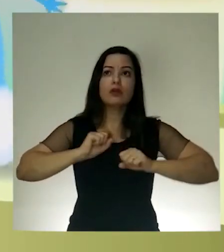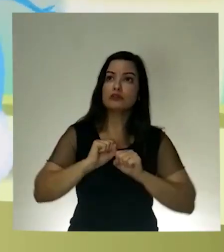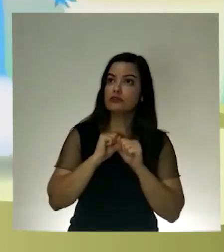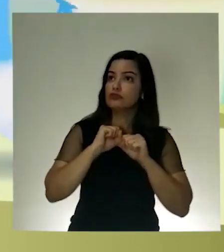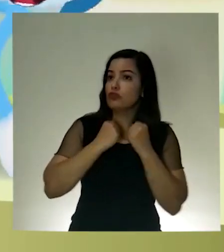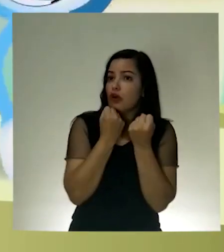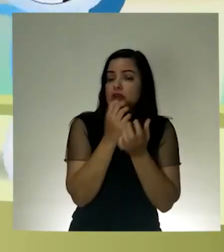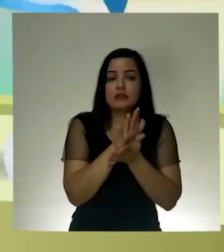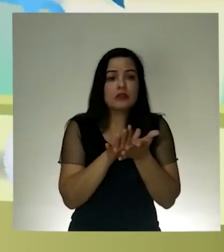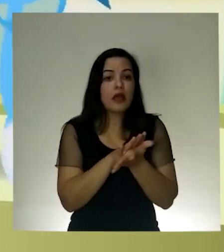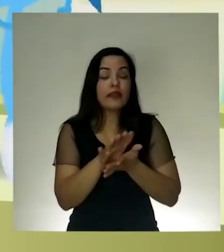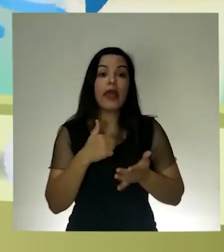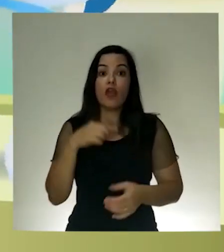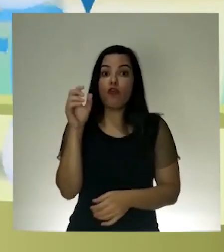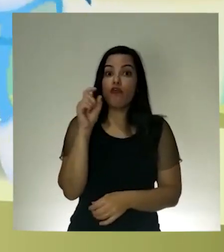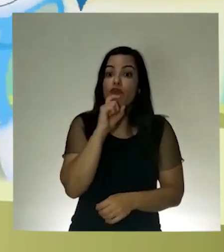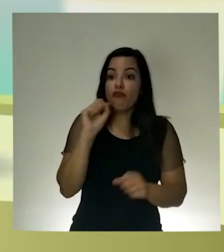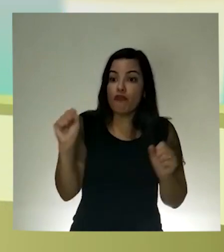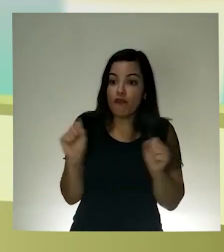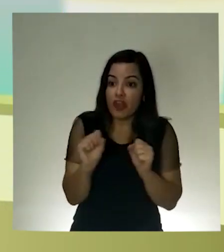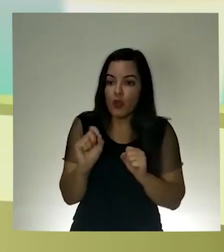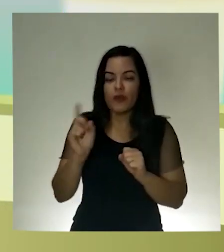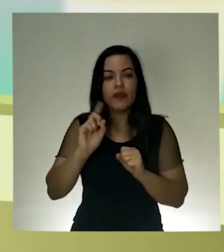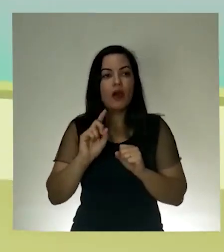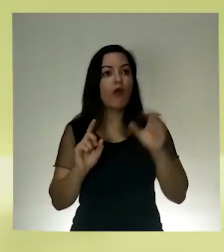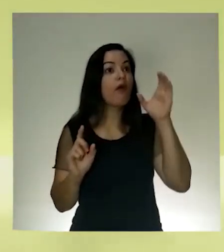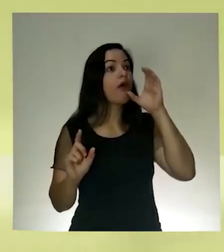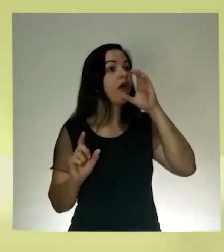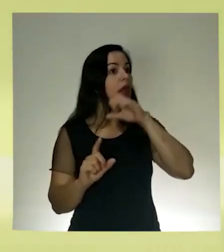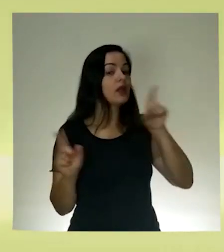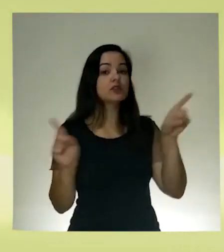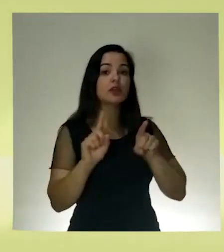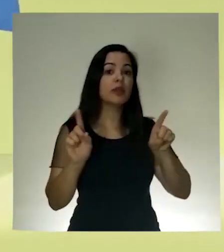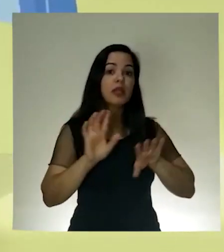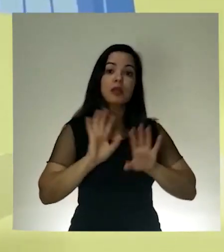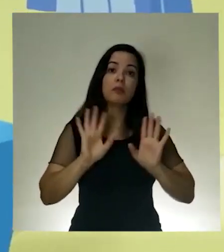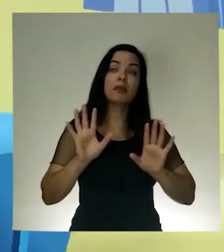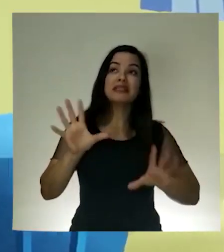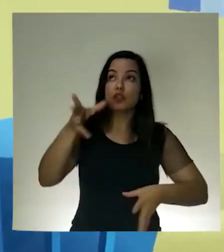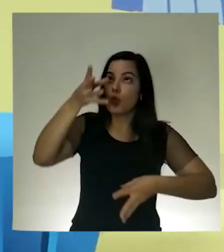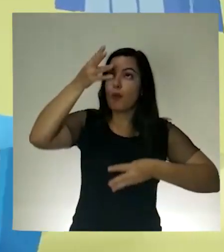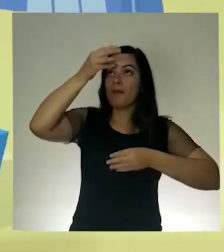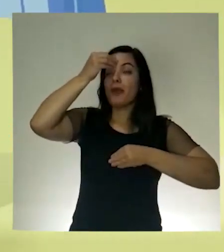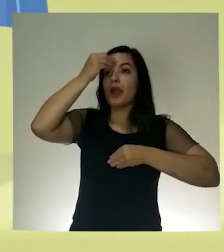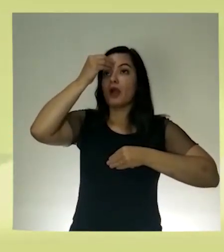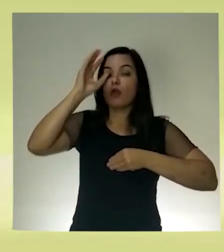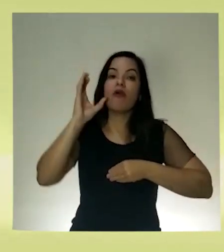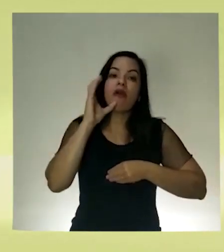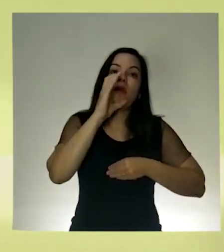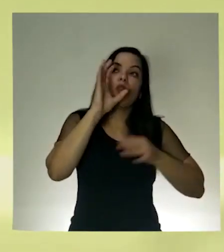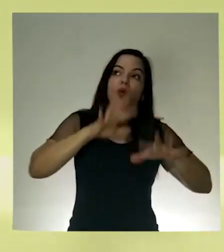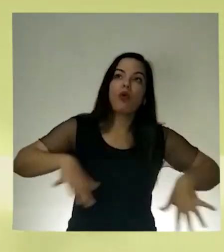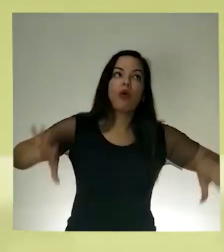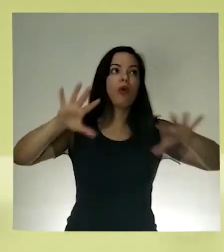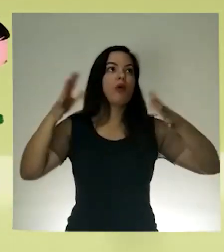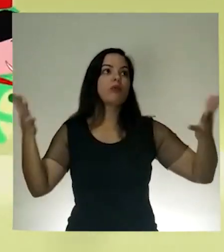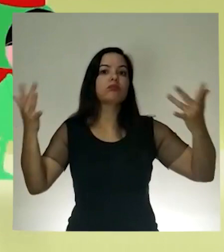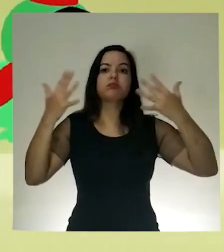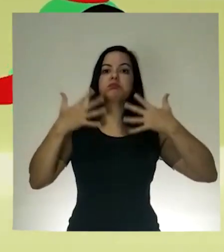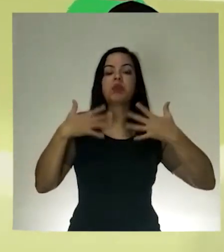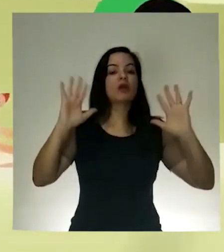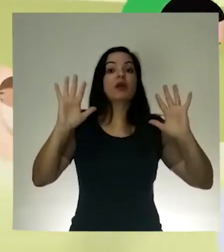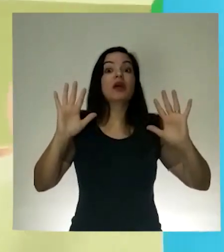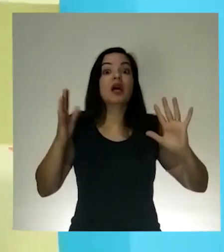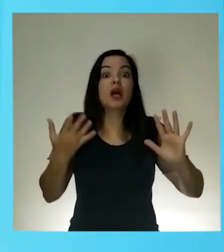Não sou frio nem quente, só não guardo o calor do ambiente. Por isso quando chega o frio, ai, ai,